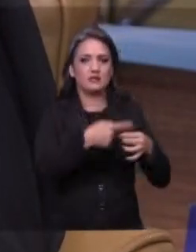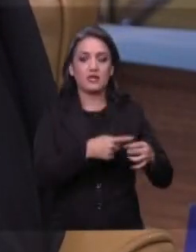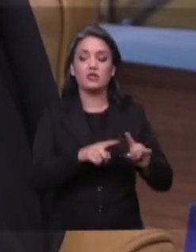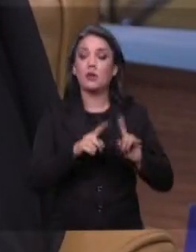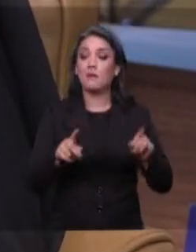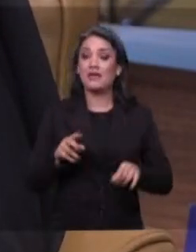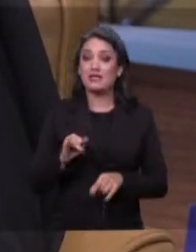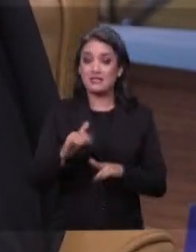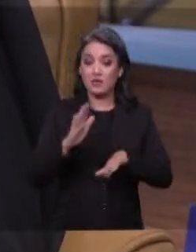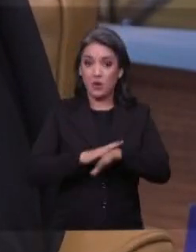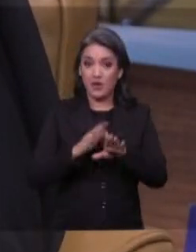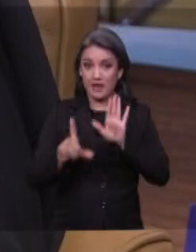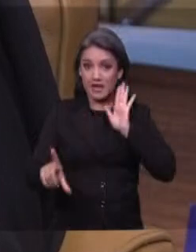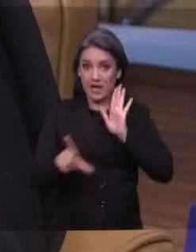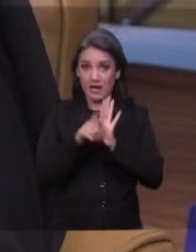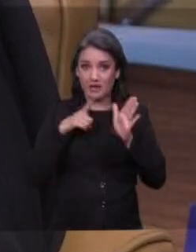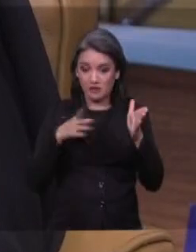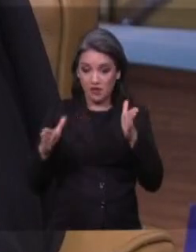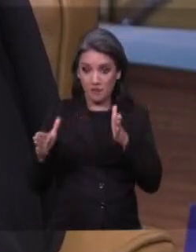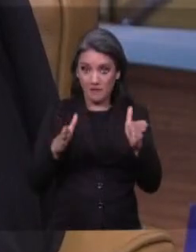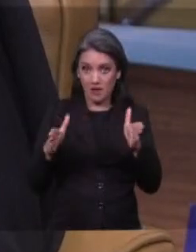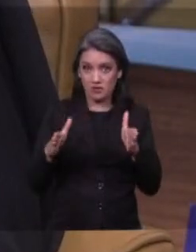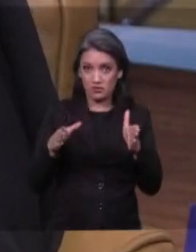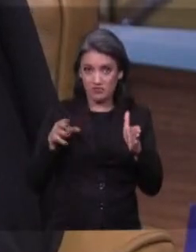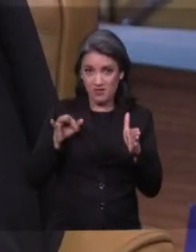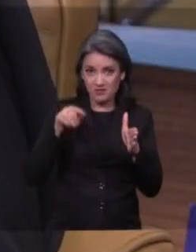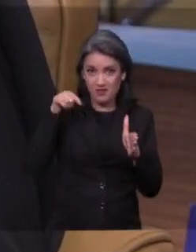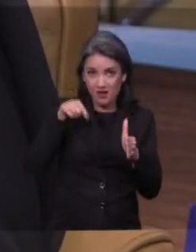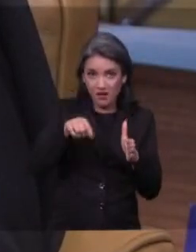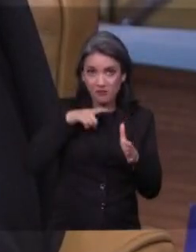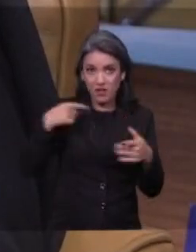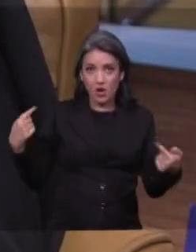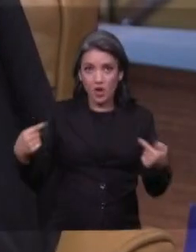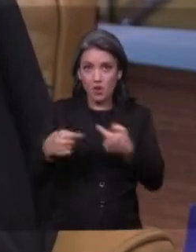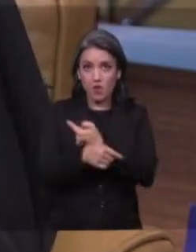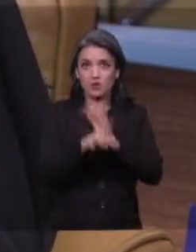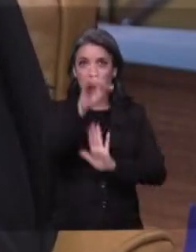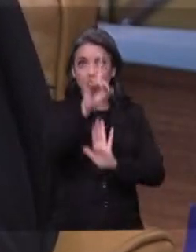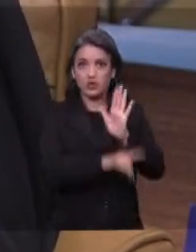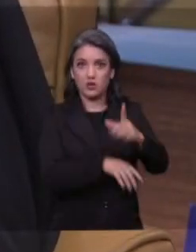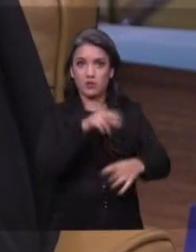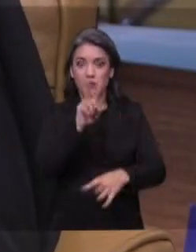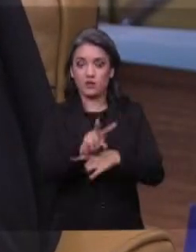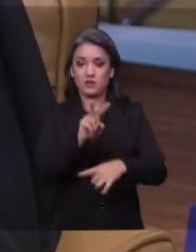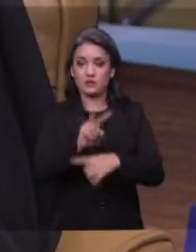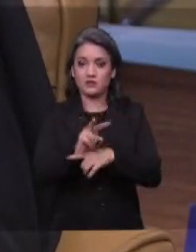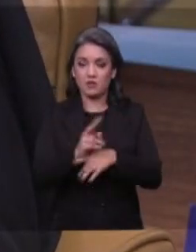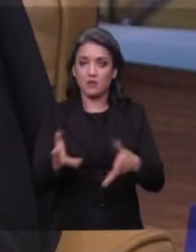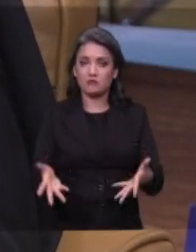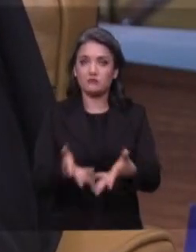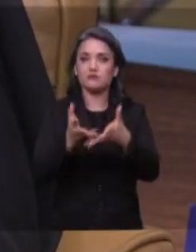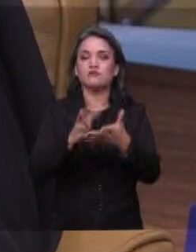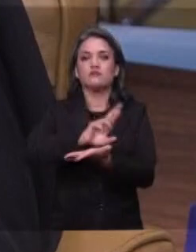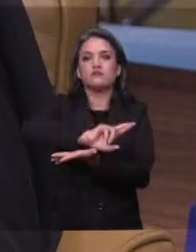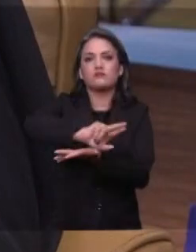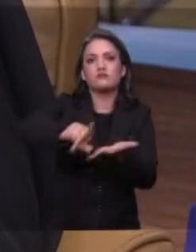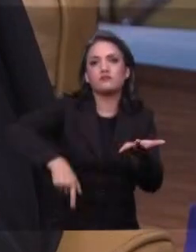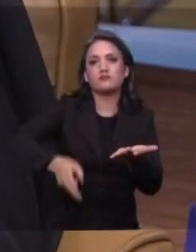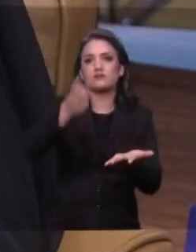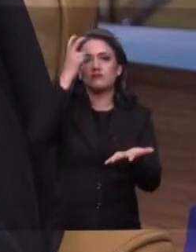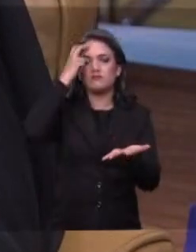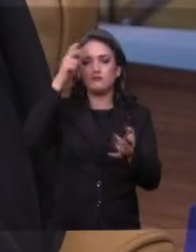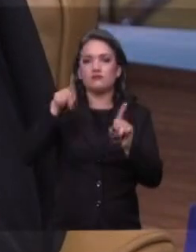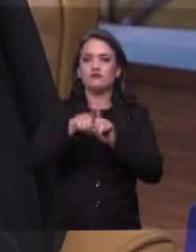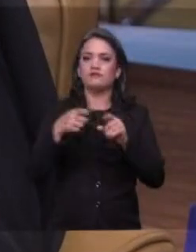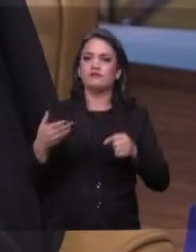do Estado da Bahia que estipulou data limite para regularização fundiária de territórios de comunidades tradicionais na região do semiárido